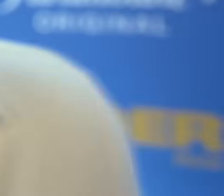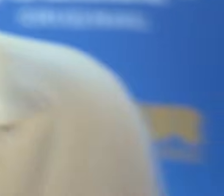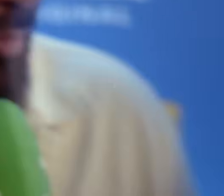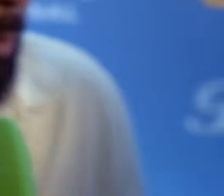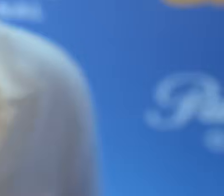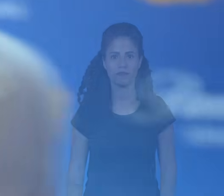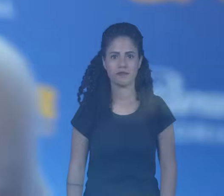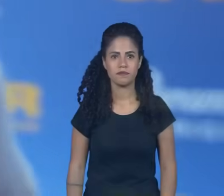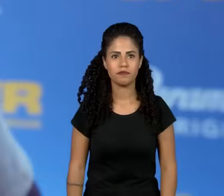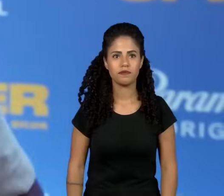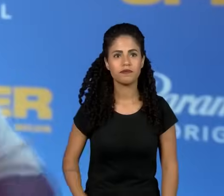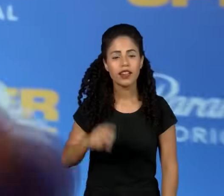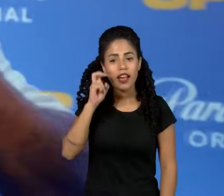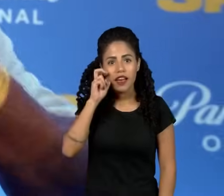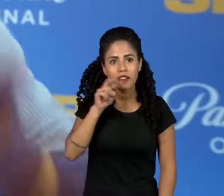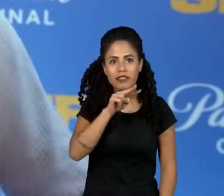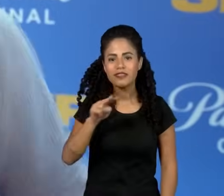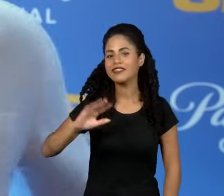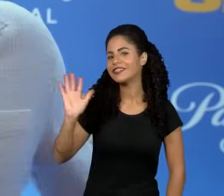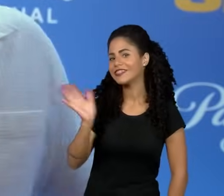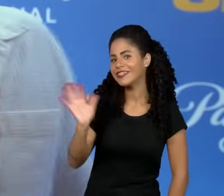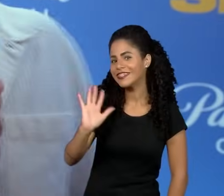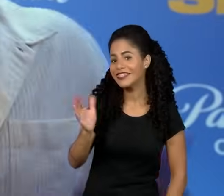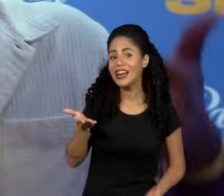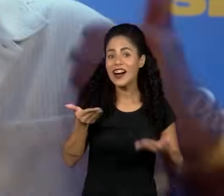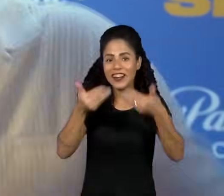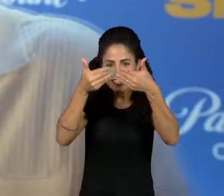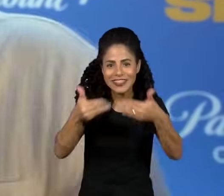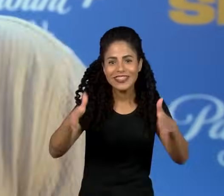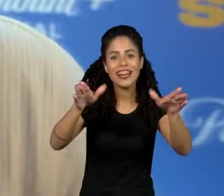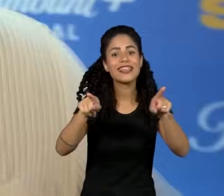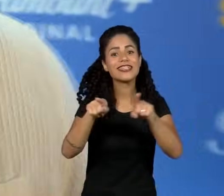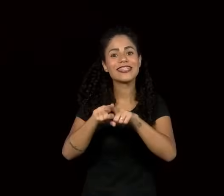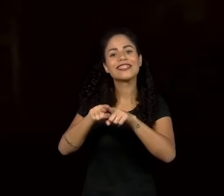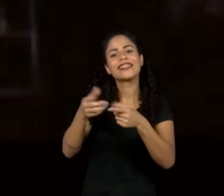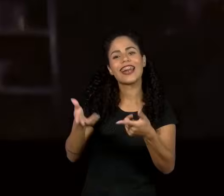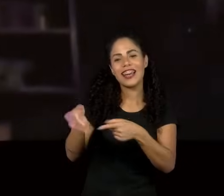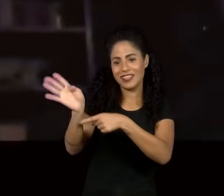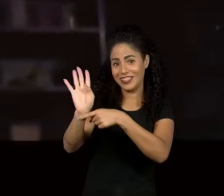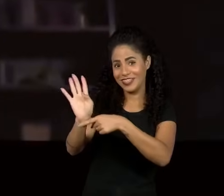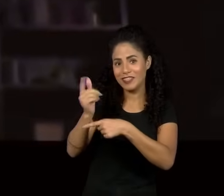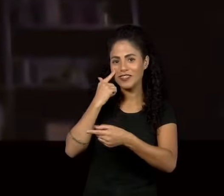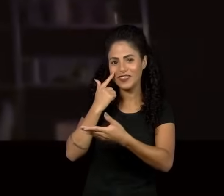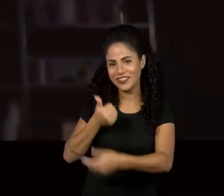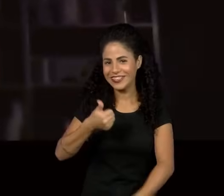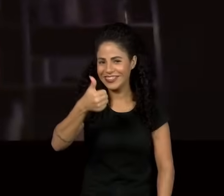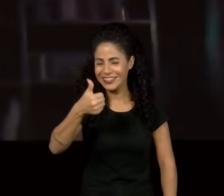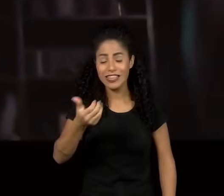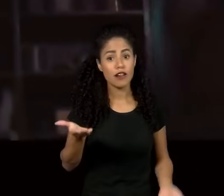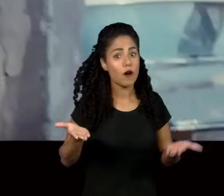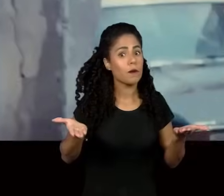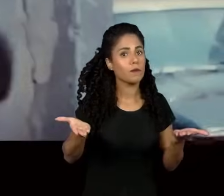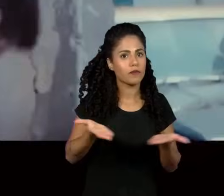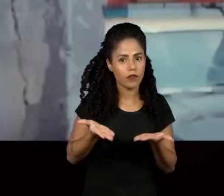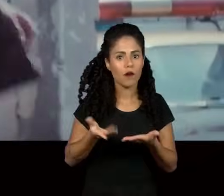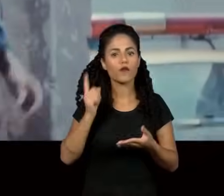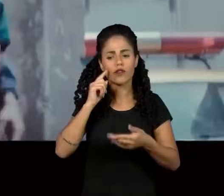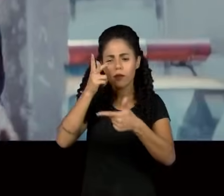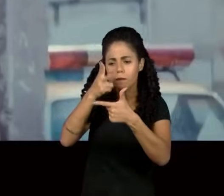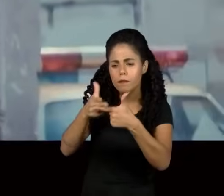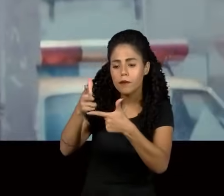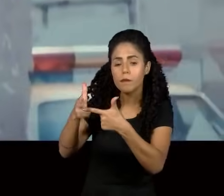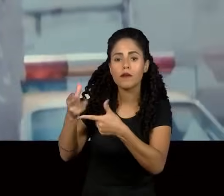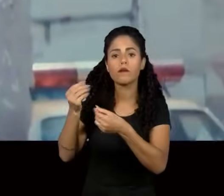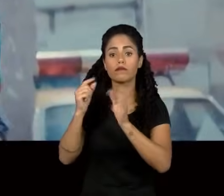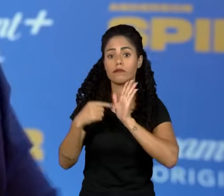Salve, Estação Livre, meu nome é Bacaxu do Blues, estou aqui na estreia de Anderson Silva, tamo junto, é isso, valeu! A série do Anderson retrata o